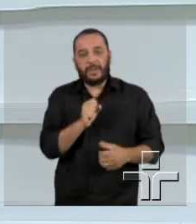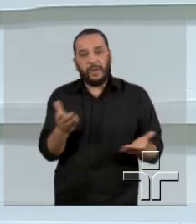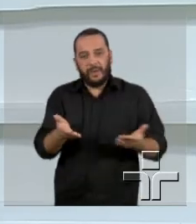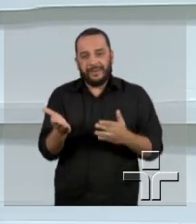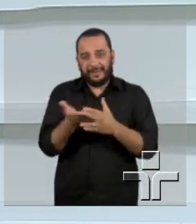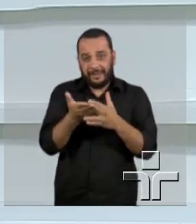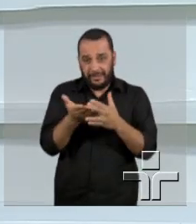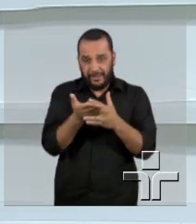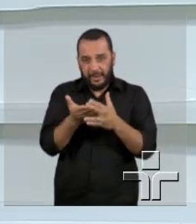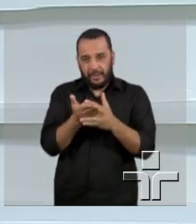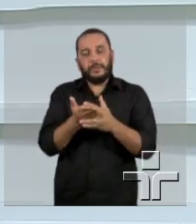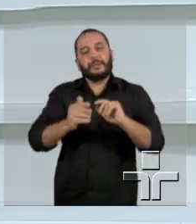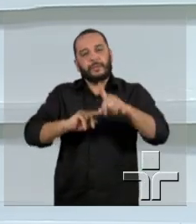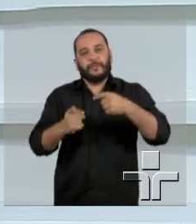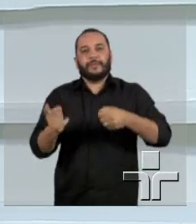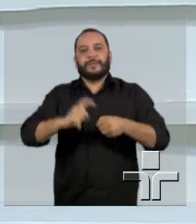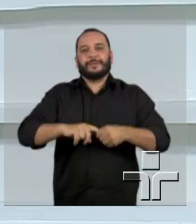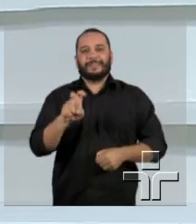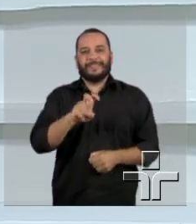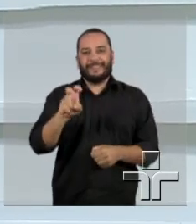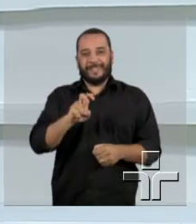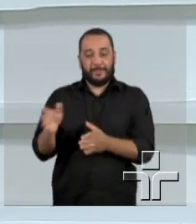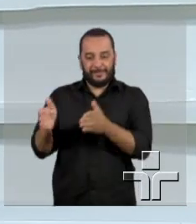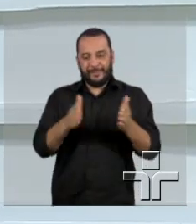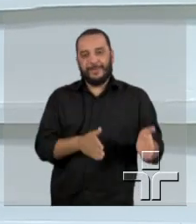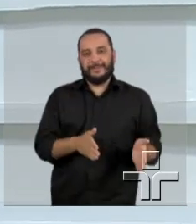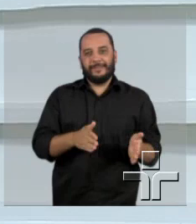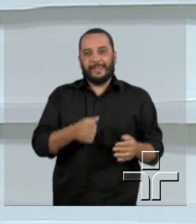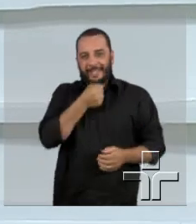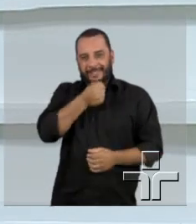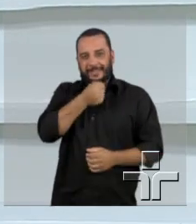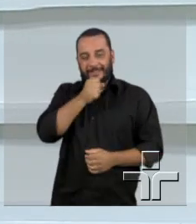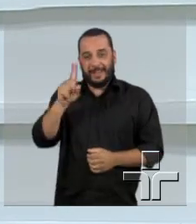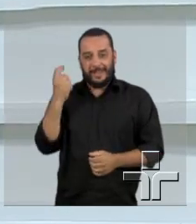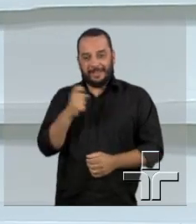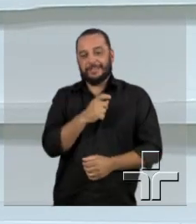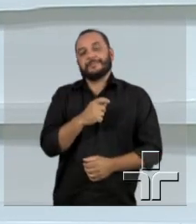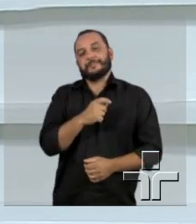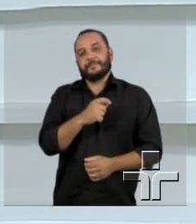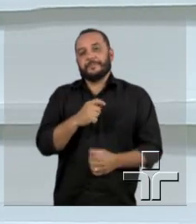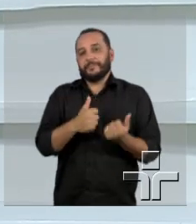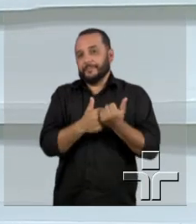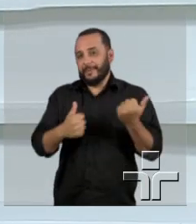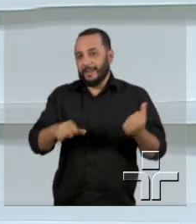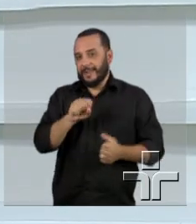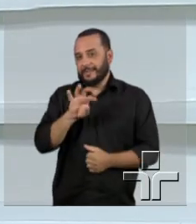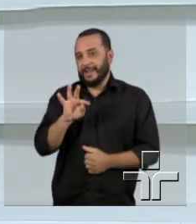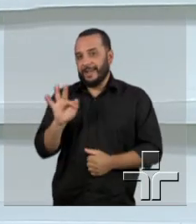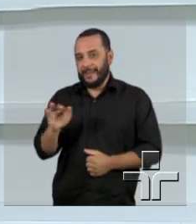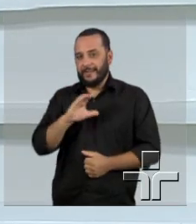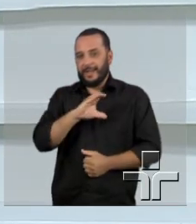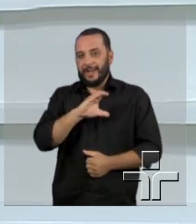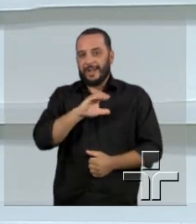intervalo. Já voltamos para o 5º bloco da entrevista com o ex-ministro do STF, Carlos Aires